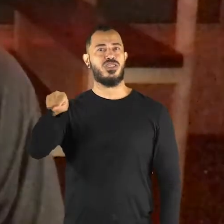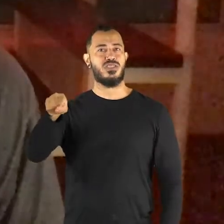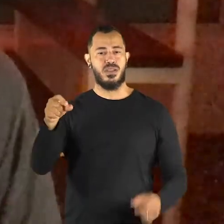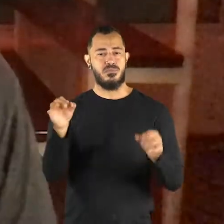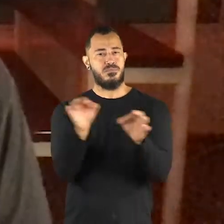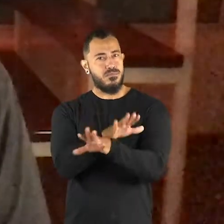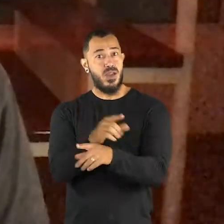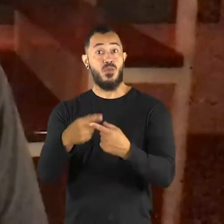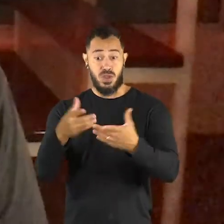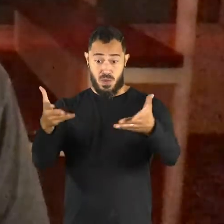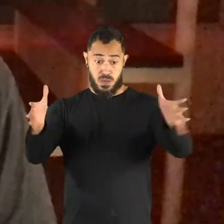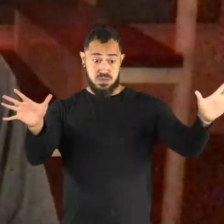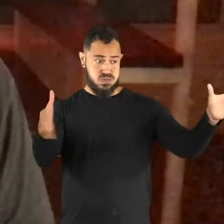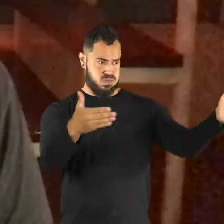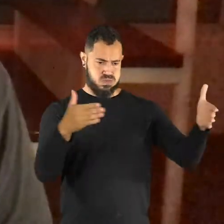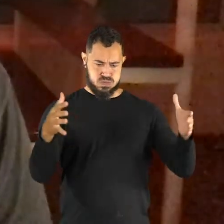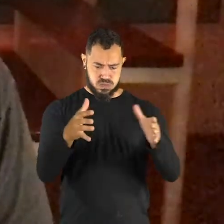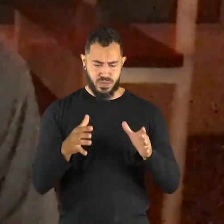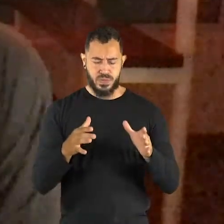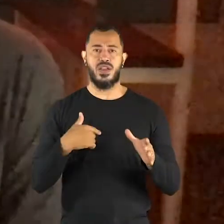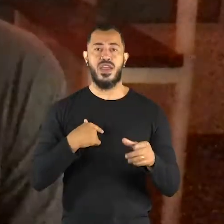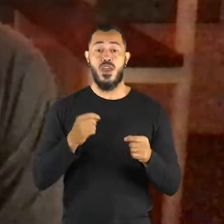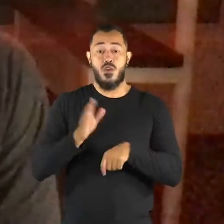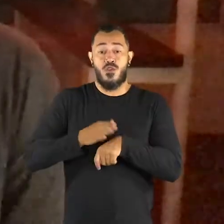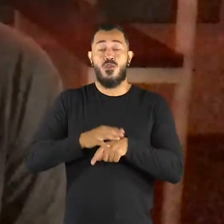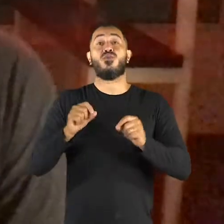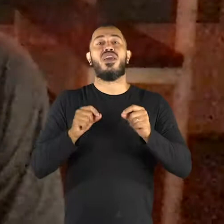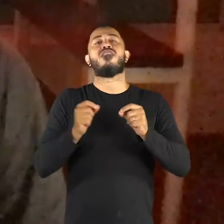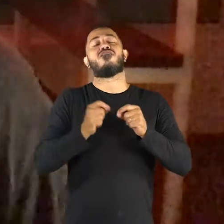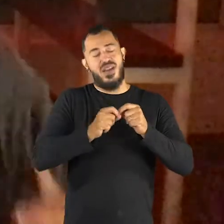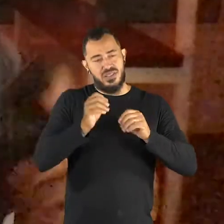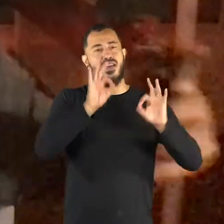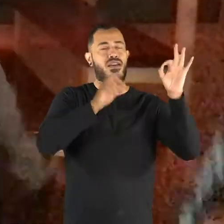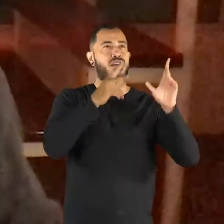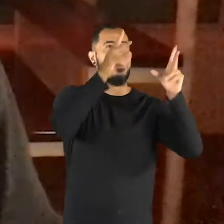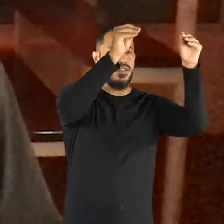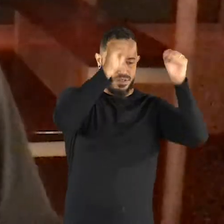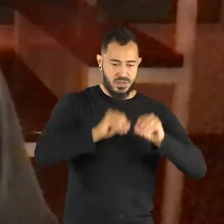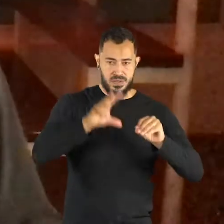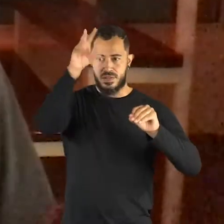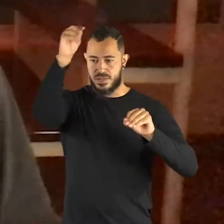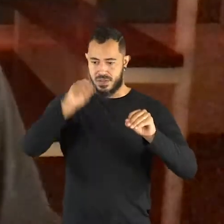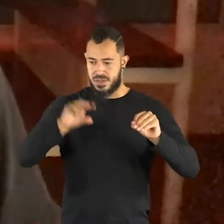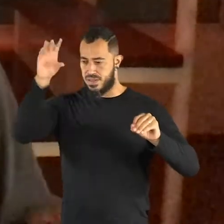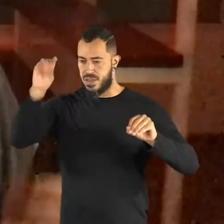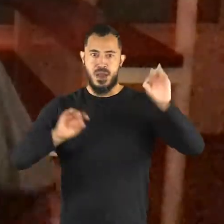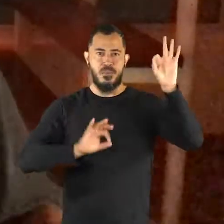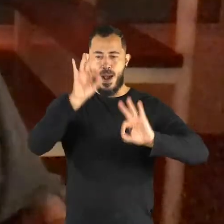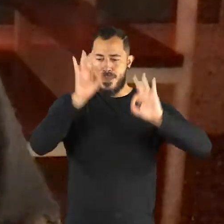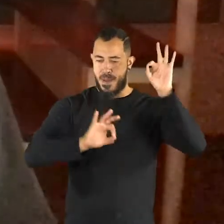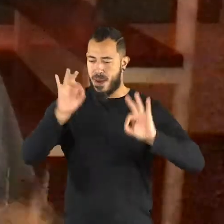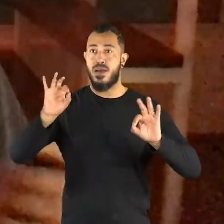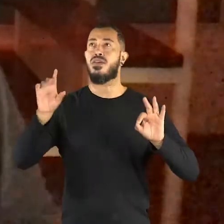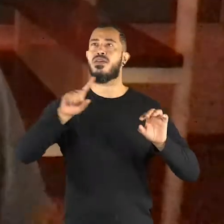alguém que vai montar o filme. O que é montar o filme? Pegar os elementos filmados e criar vida nele. E criar o